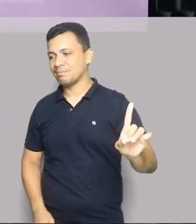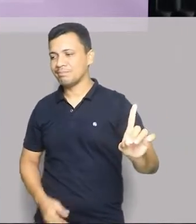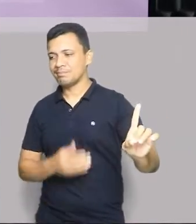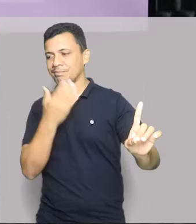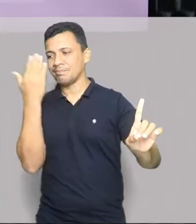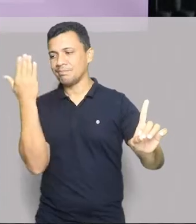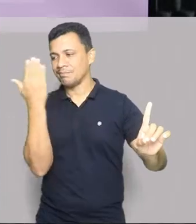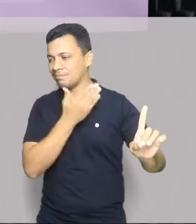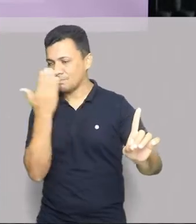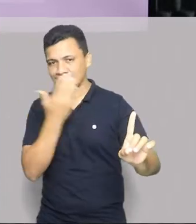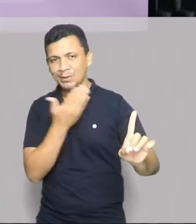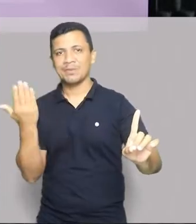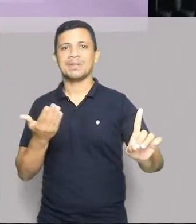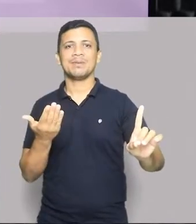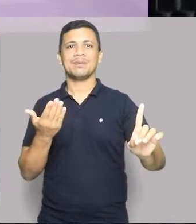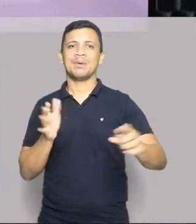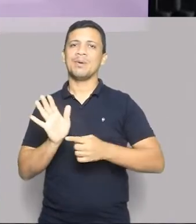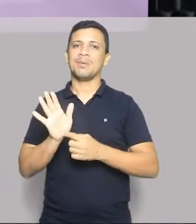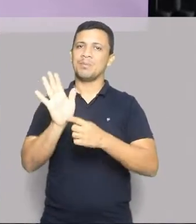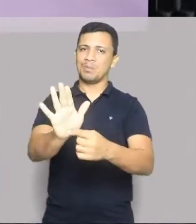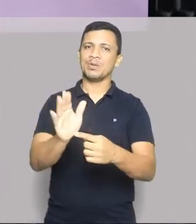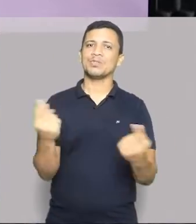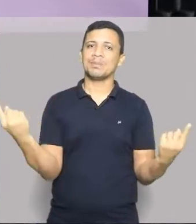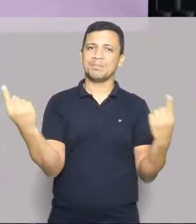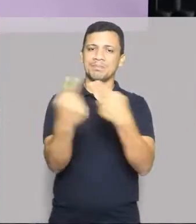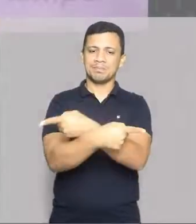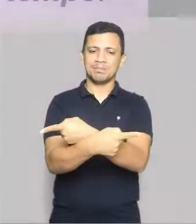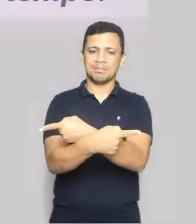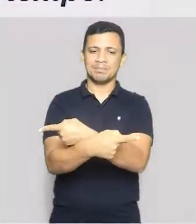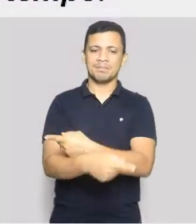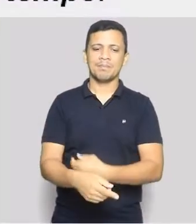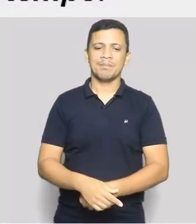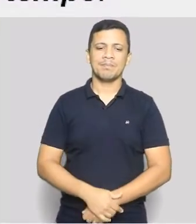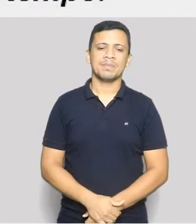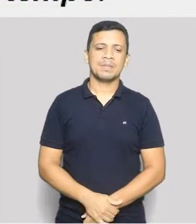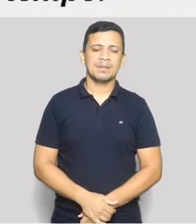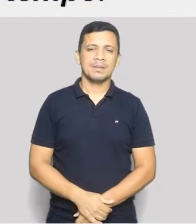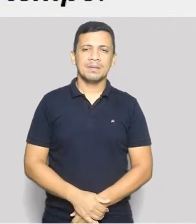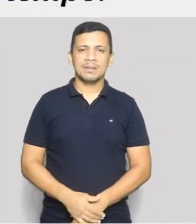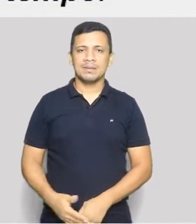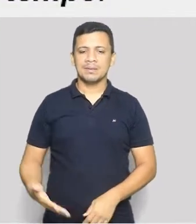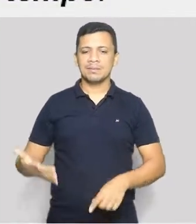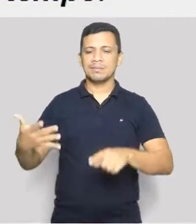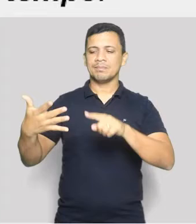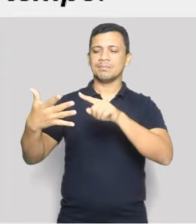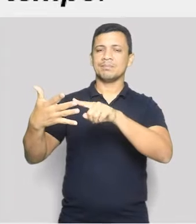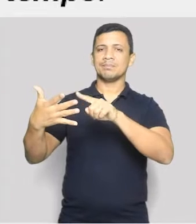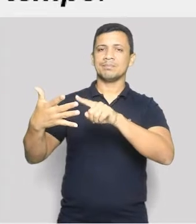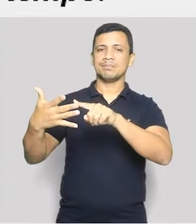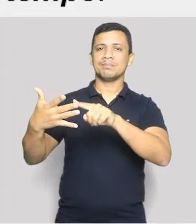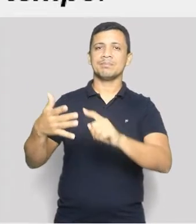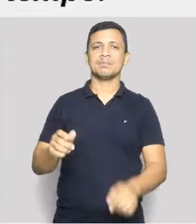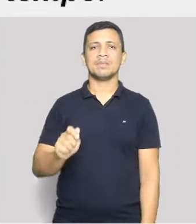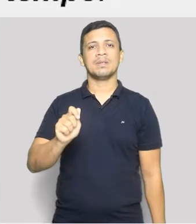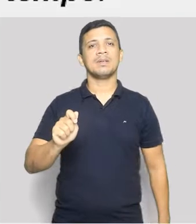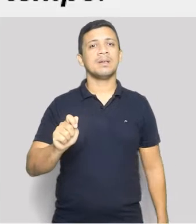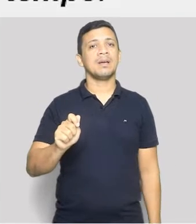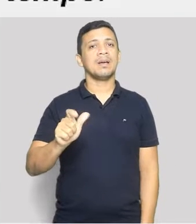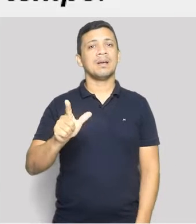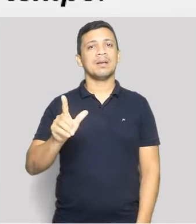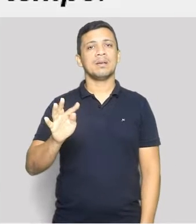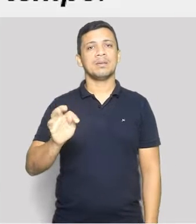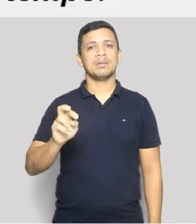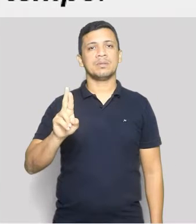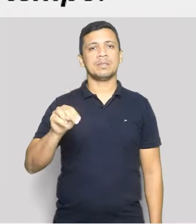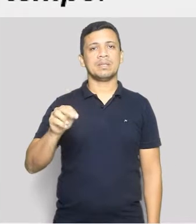a adversidade. Tudo bem? Bom, a terceira oração coordenada, relembremos,